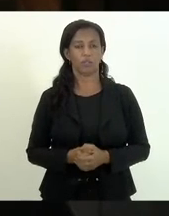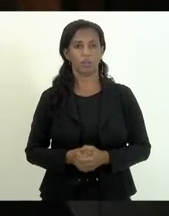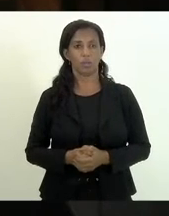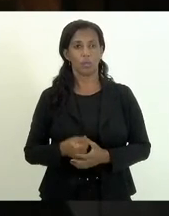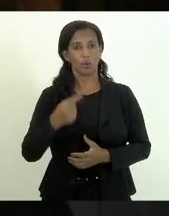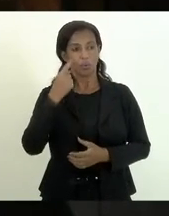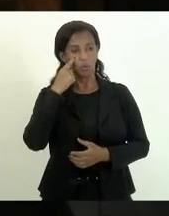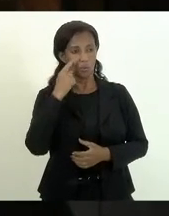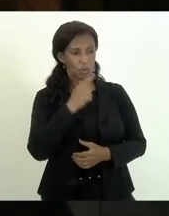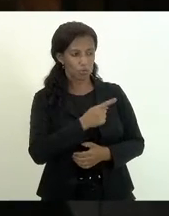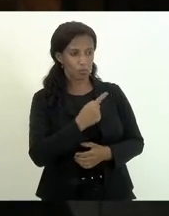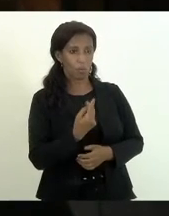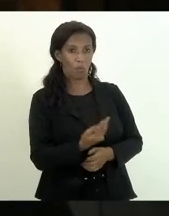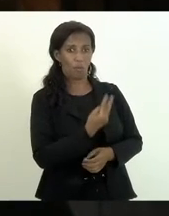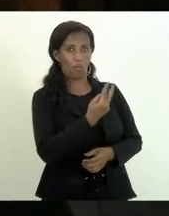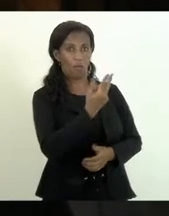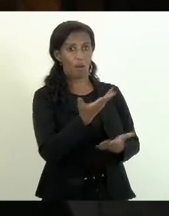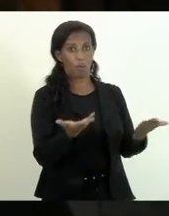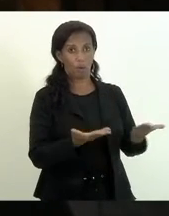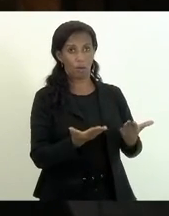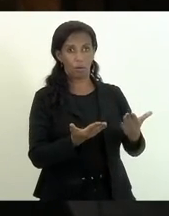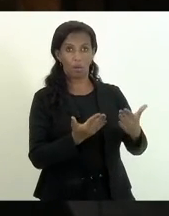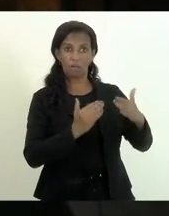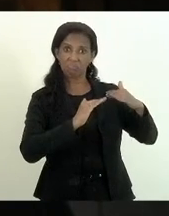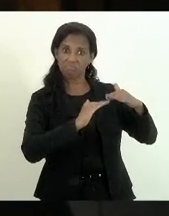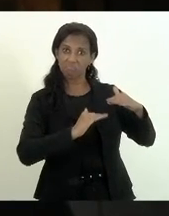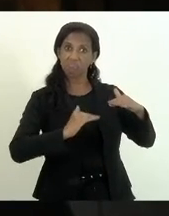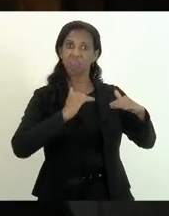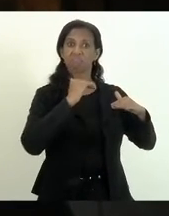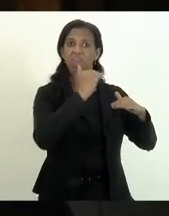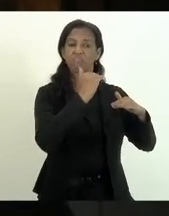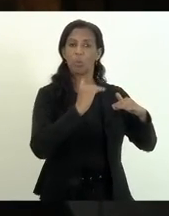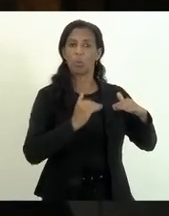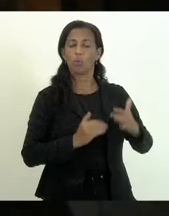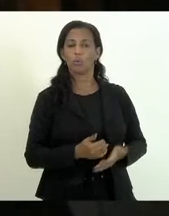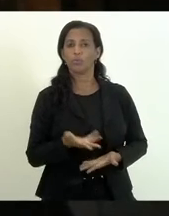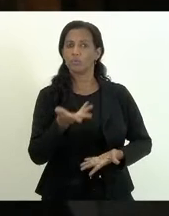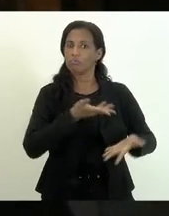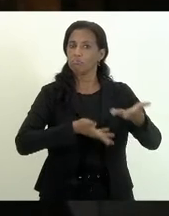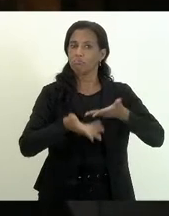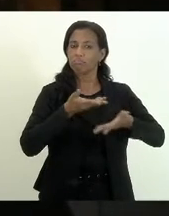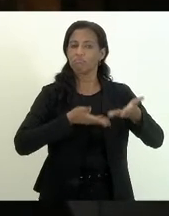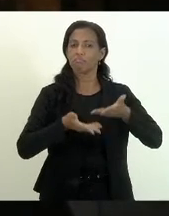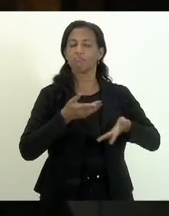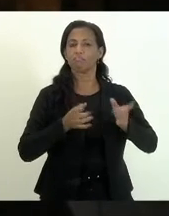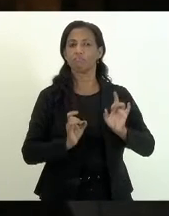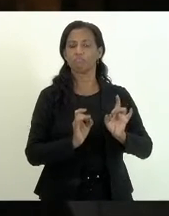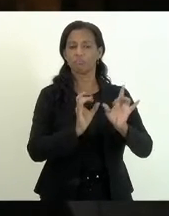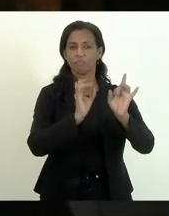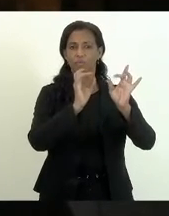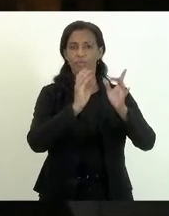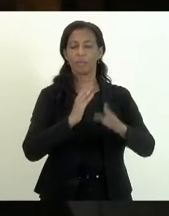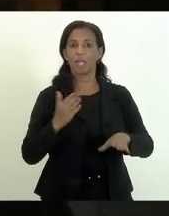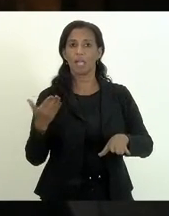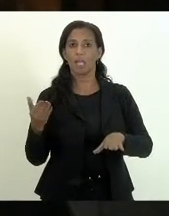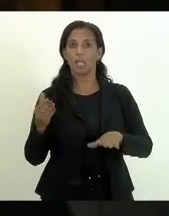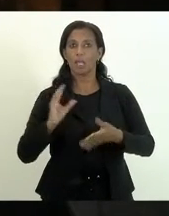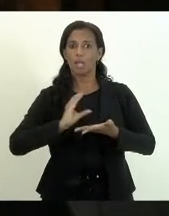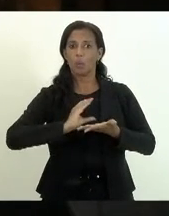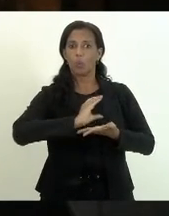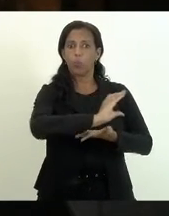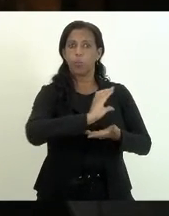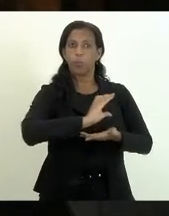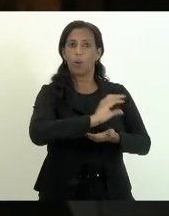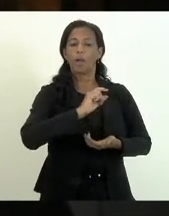agora nós batemos recorde de participação especial entrando